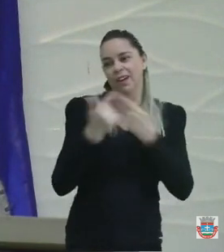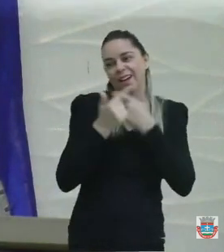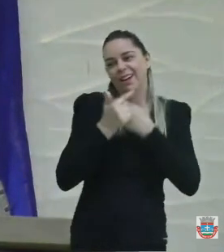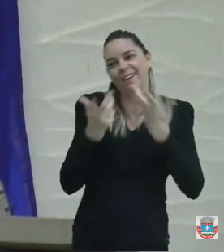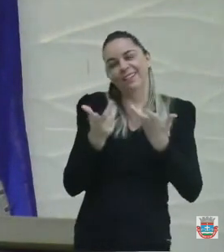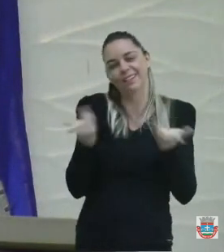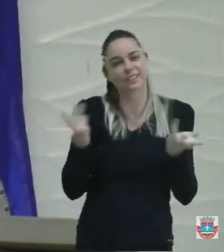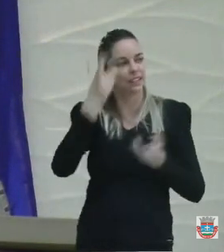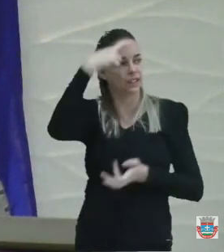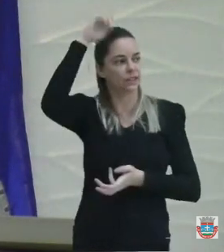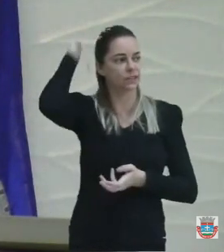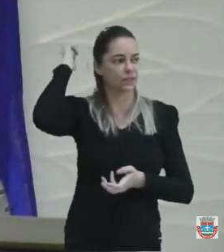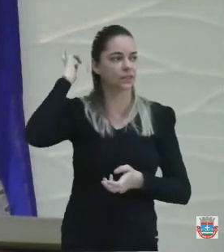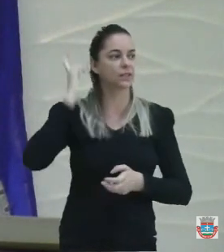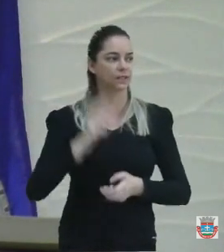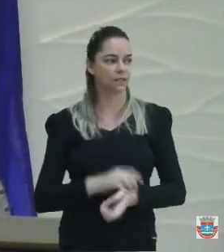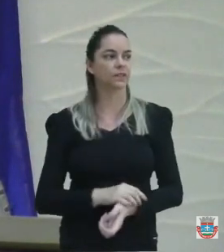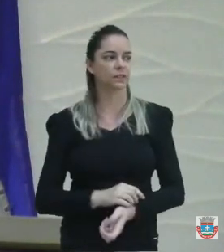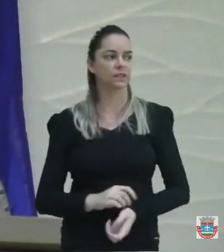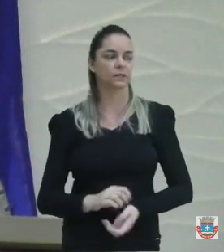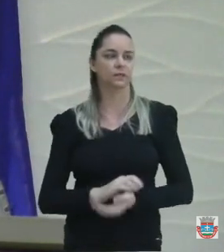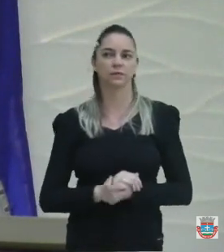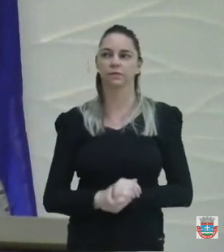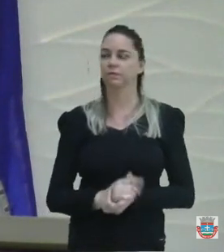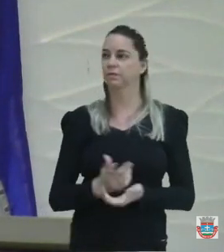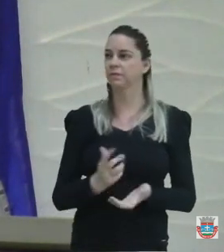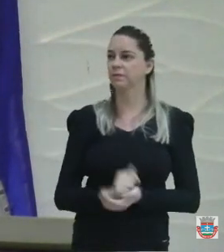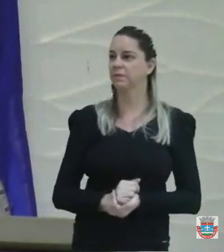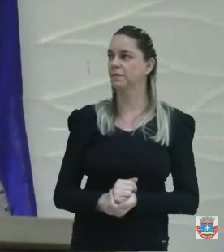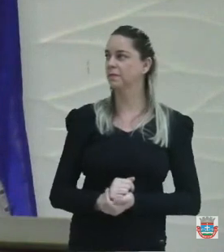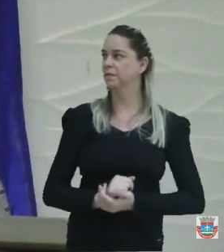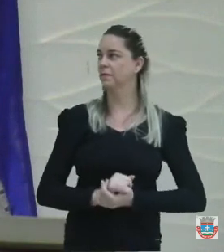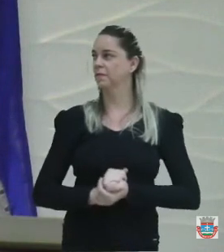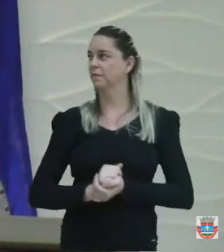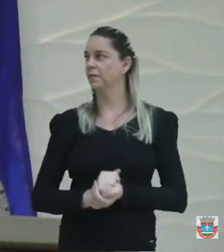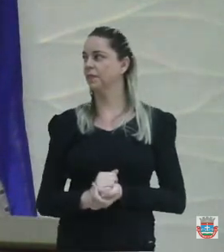Rinaldo, que agora arrumou o novo pai, que é o vereador Avanildo, né?